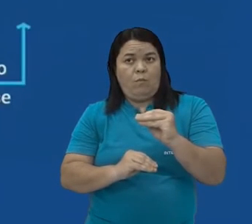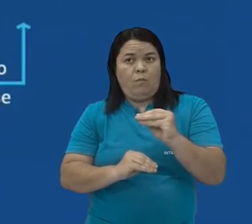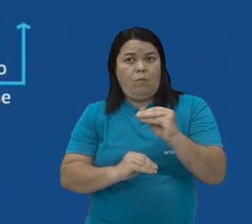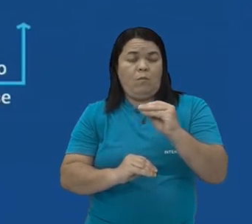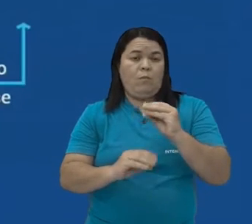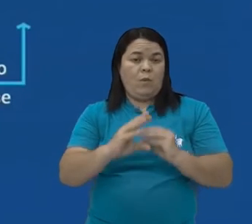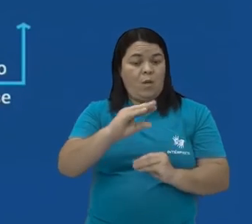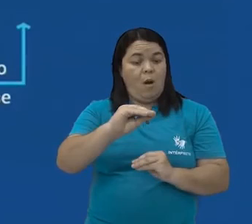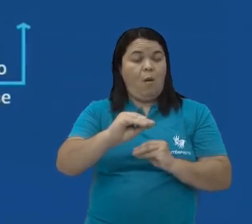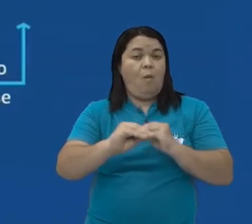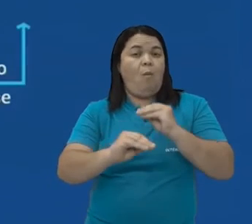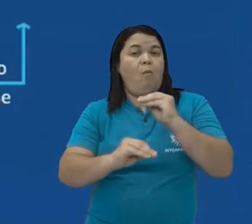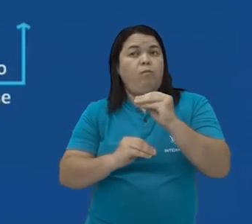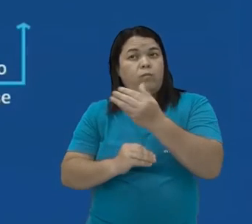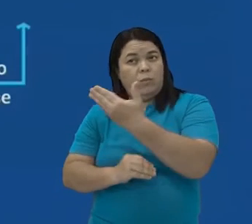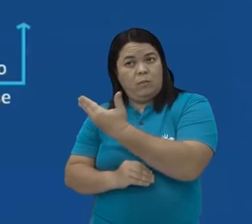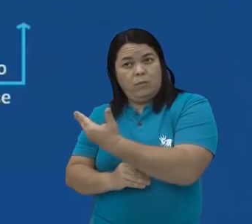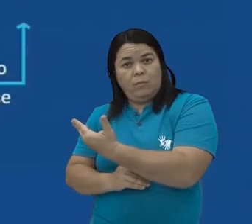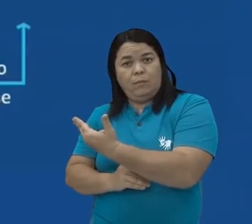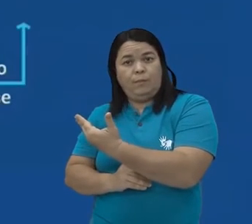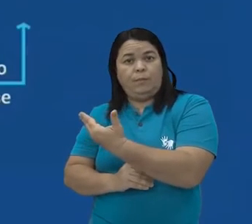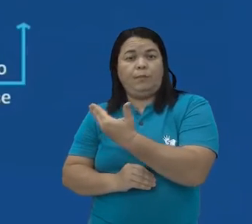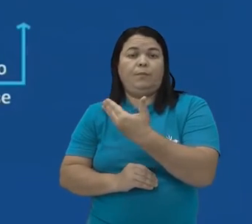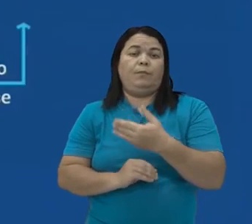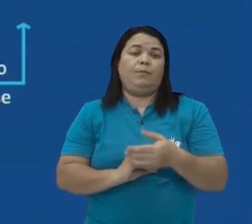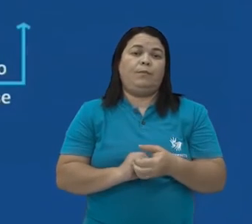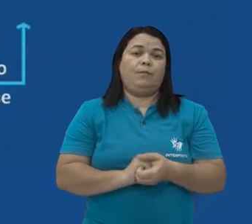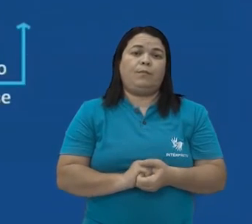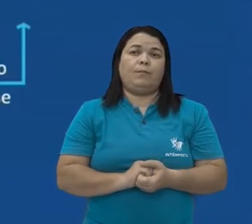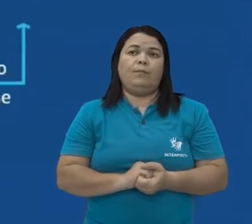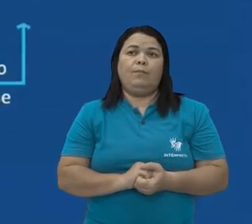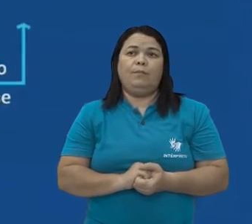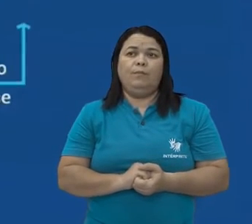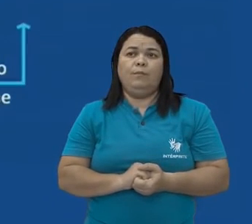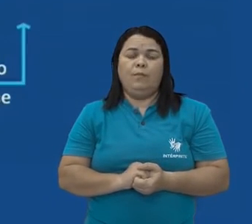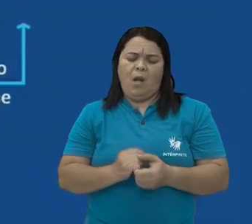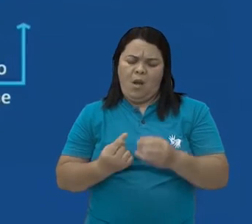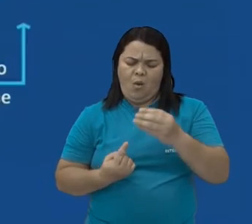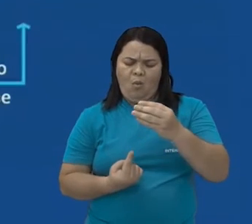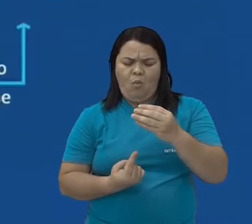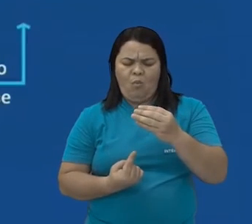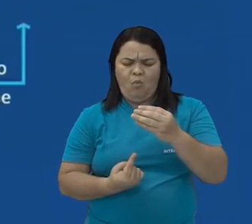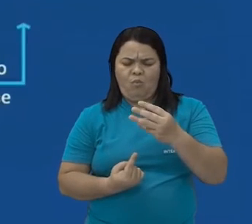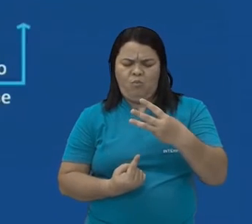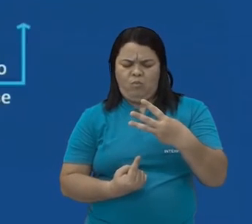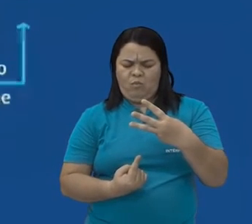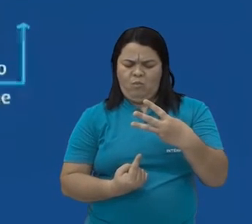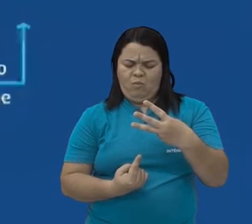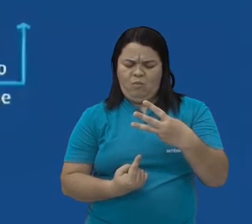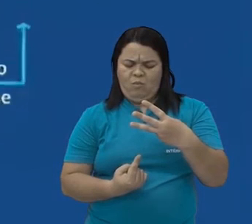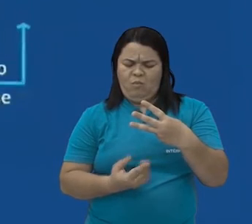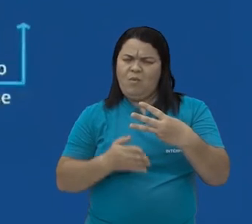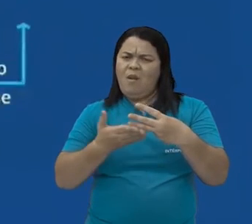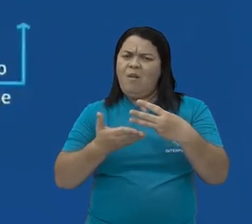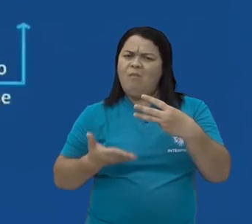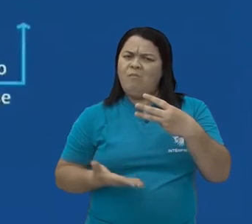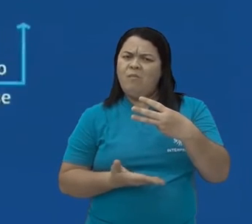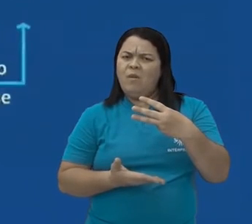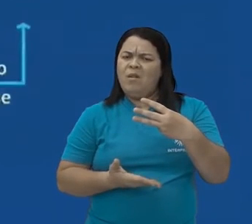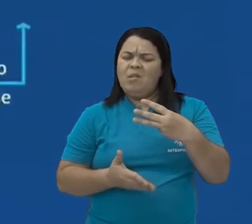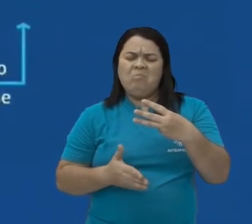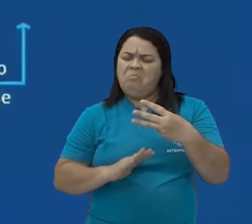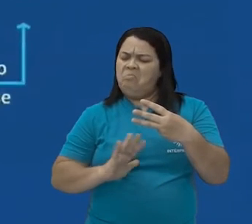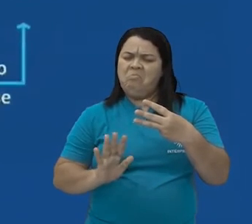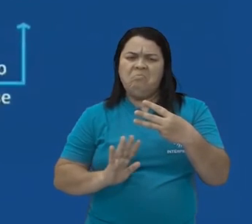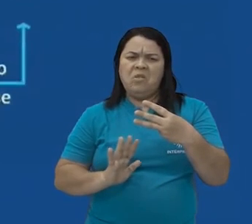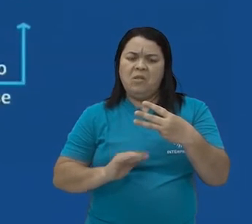ela passa a ser 3 sobre 1. E, de novo, pelo fato de 1 estar como denominador, não se esqueçam